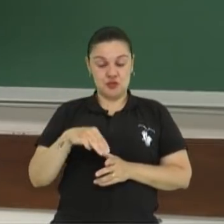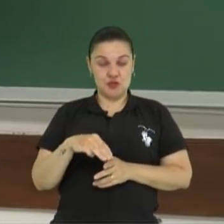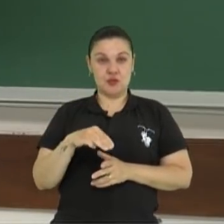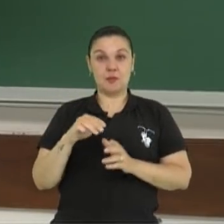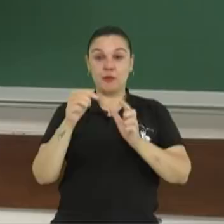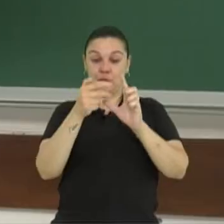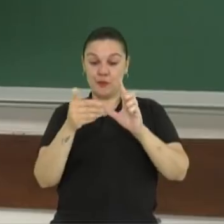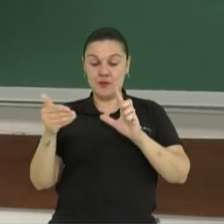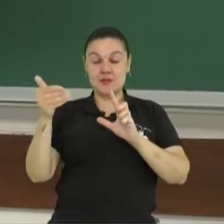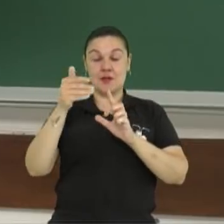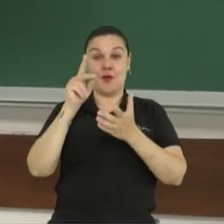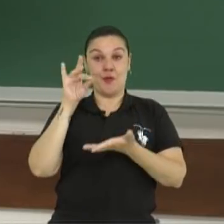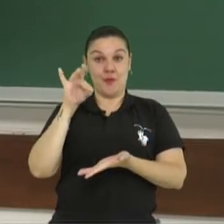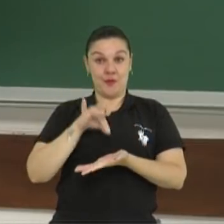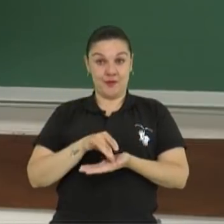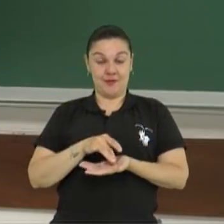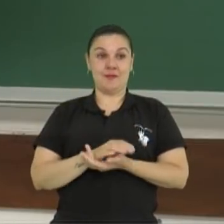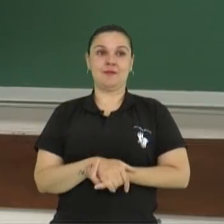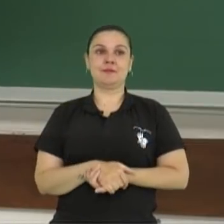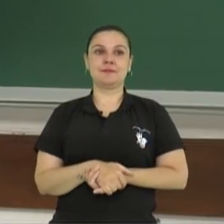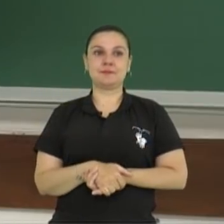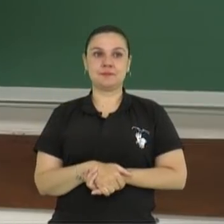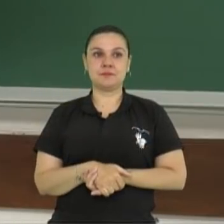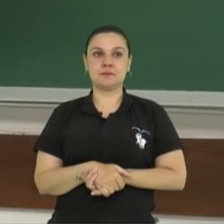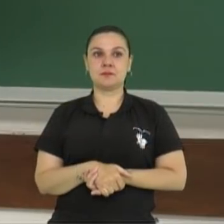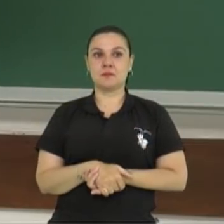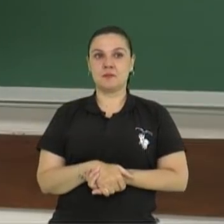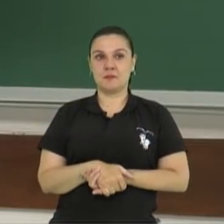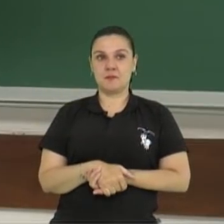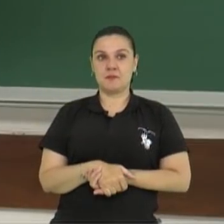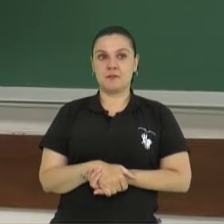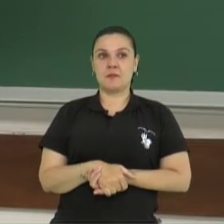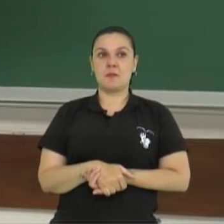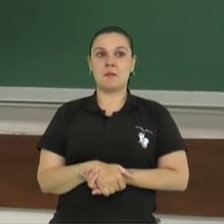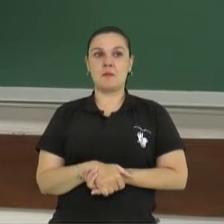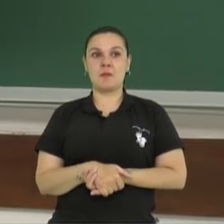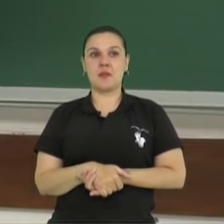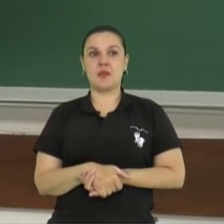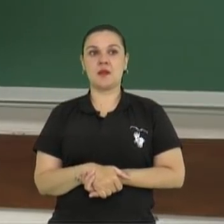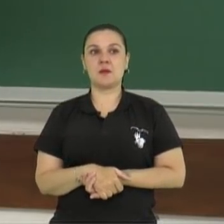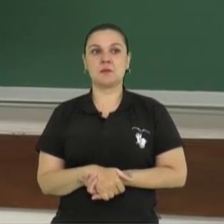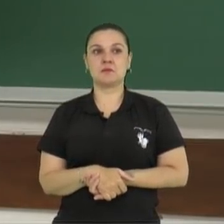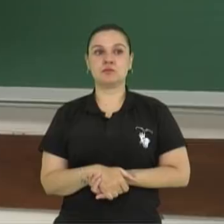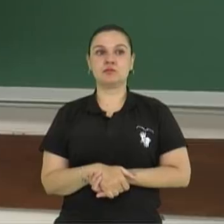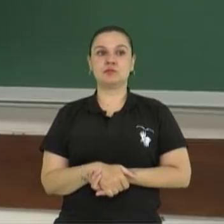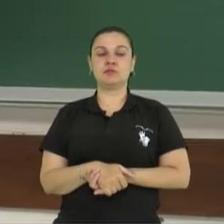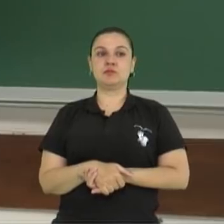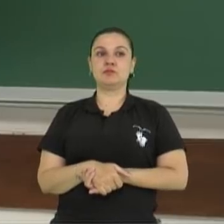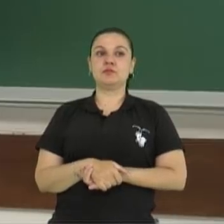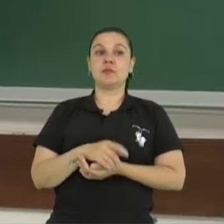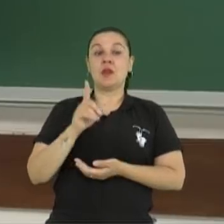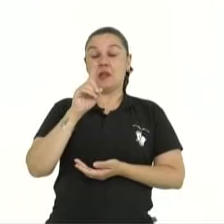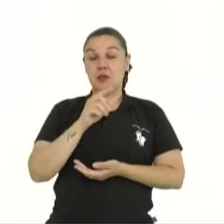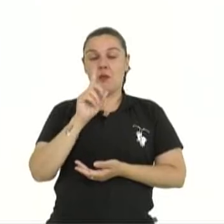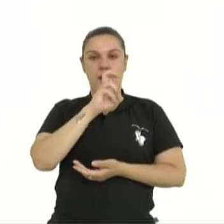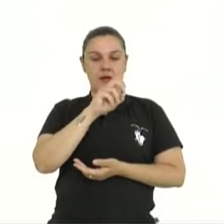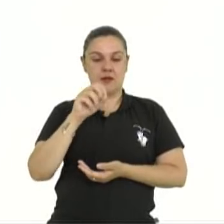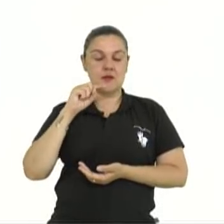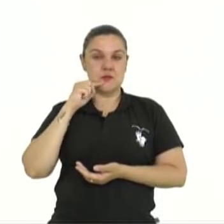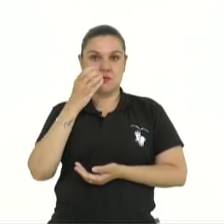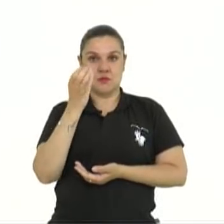da paisagem real, do tamanho real, tá? 1 centímetro nessa escala equivale a 500